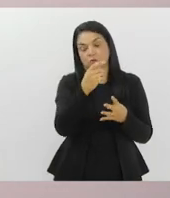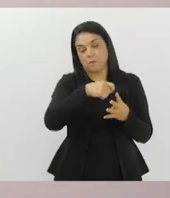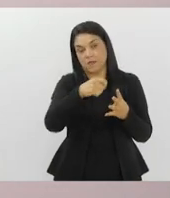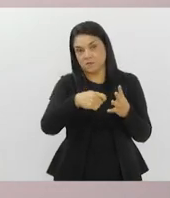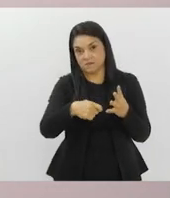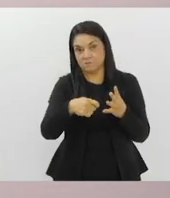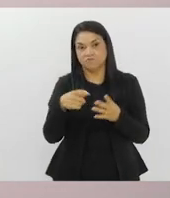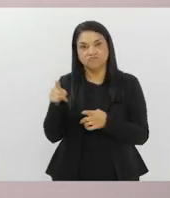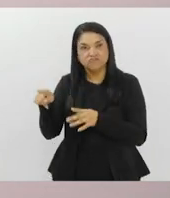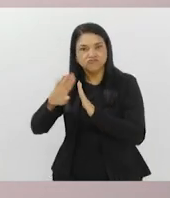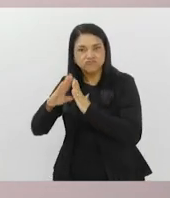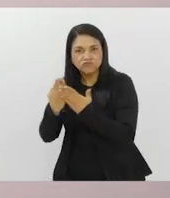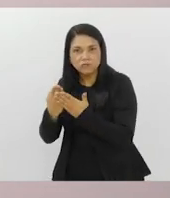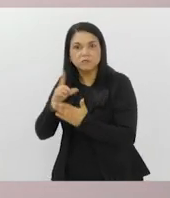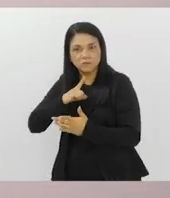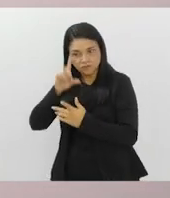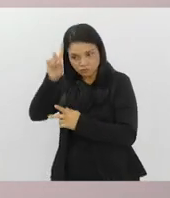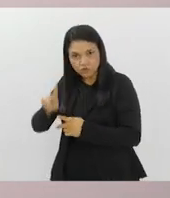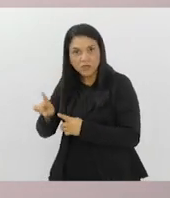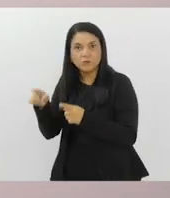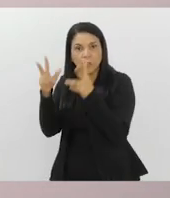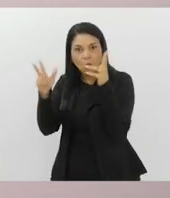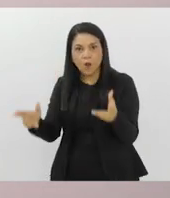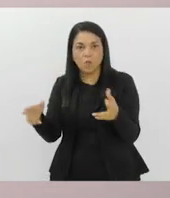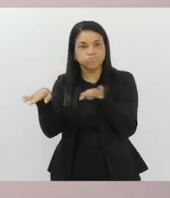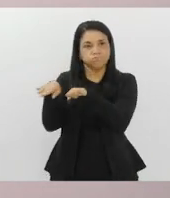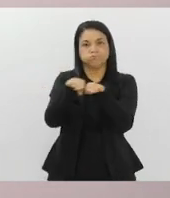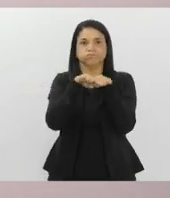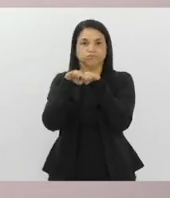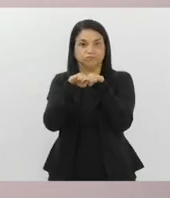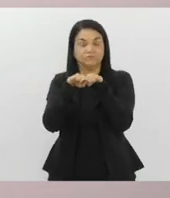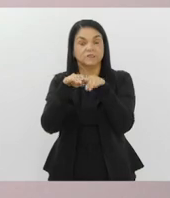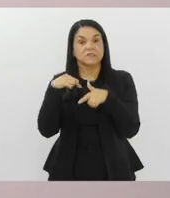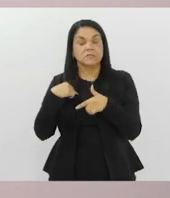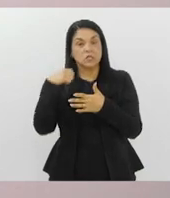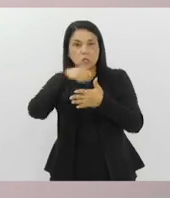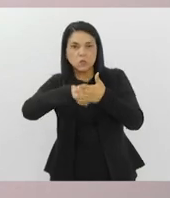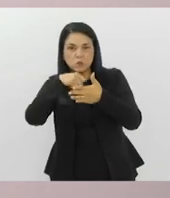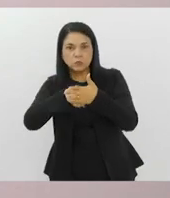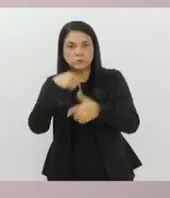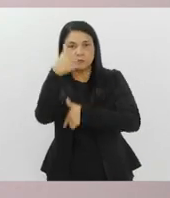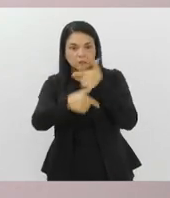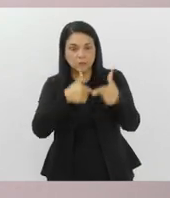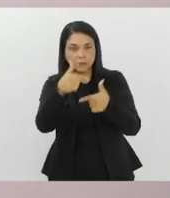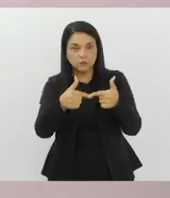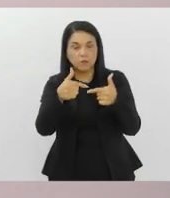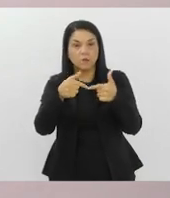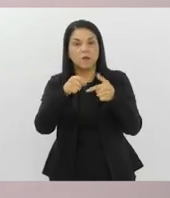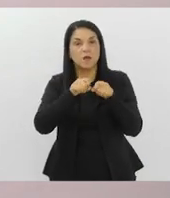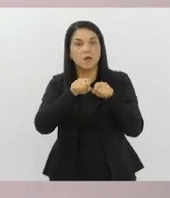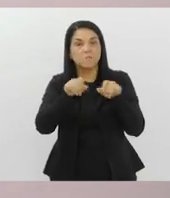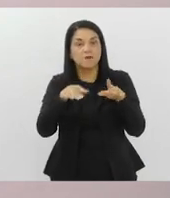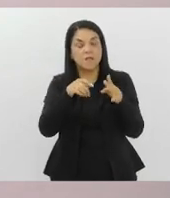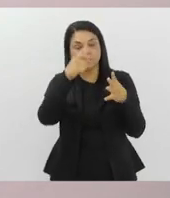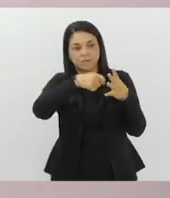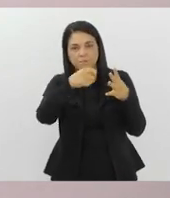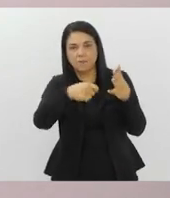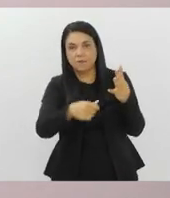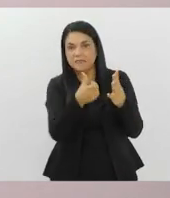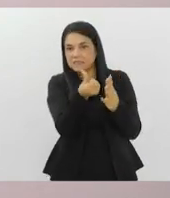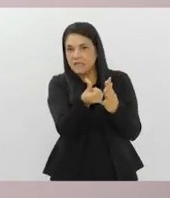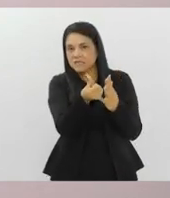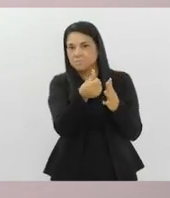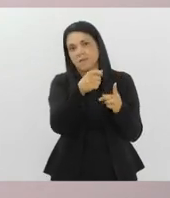tem? Se a gente luta para que a trabalhadora seja ampliado o direito para 6 meses, por que a estudante